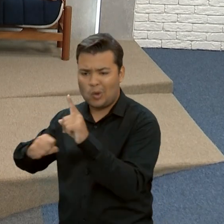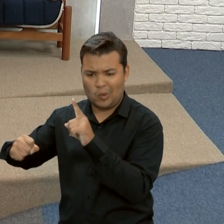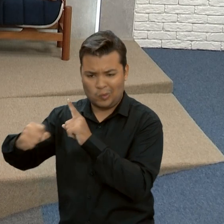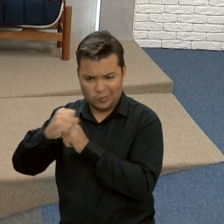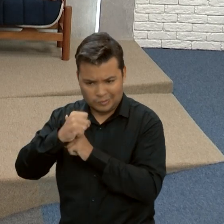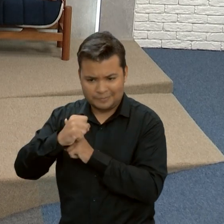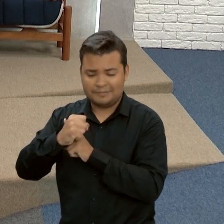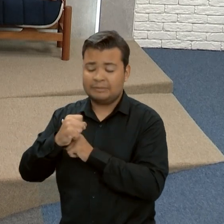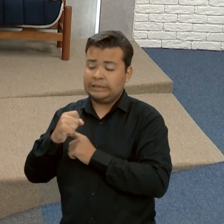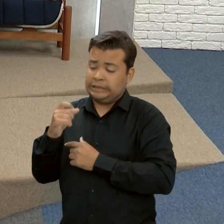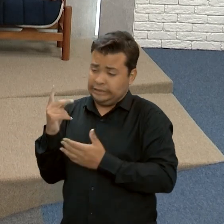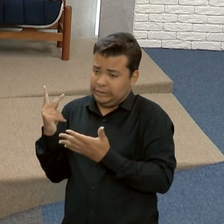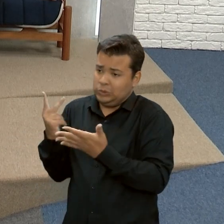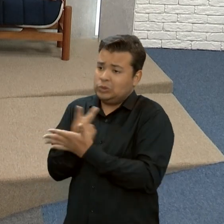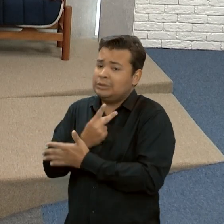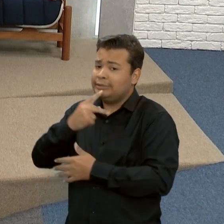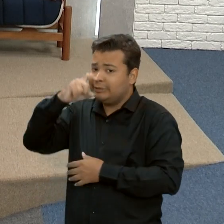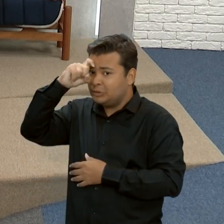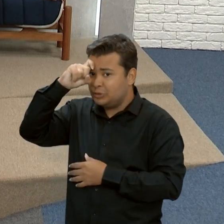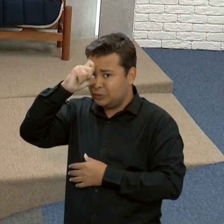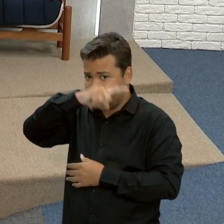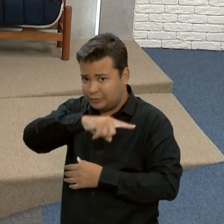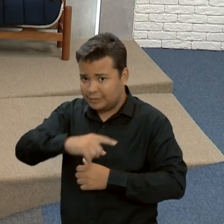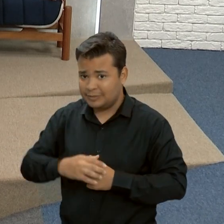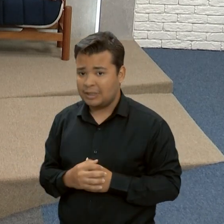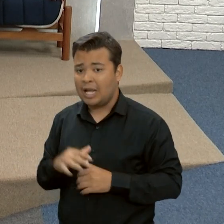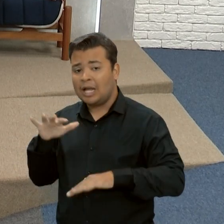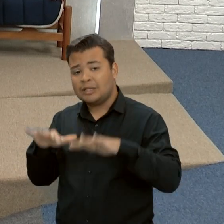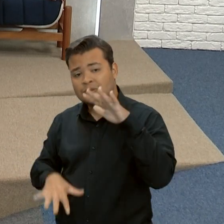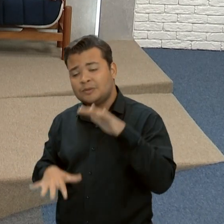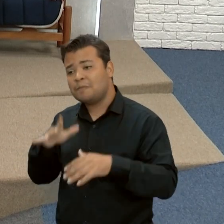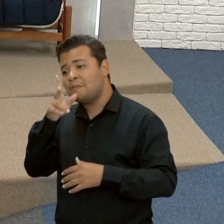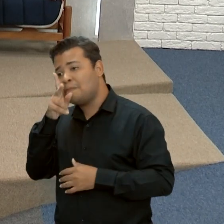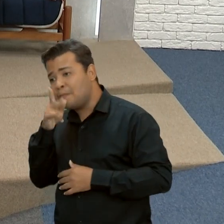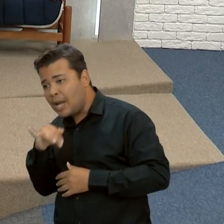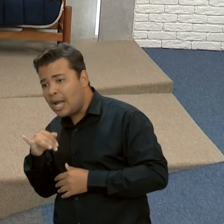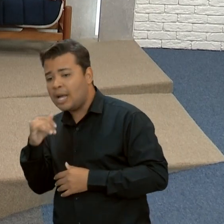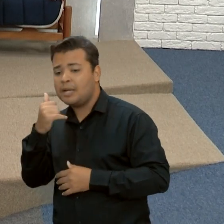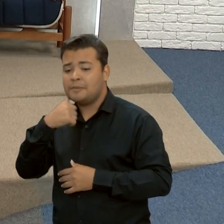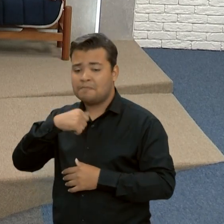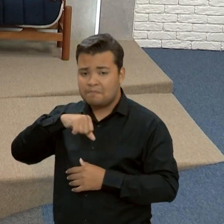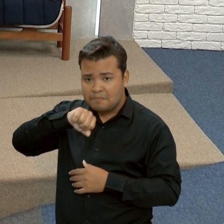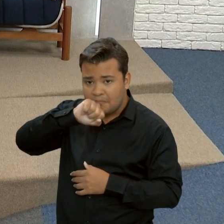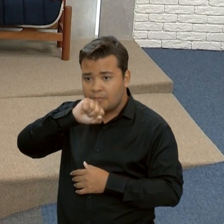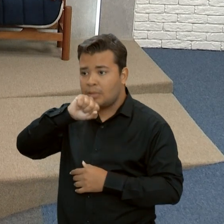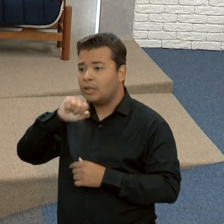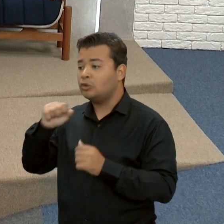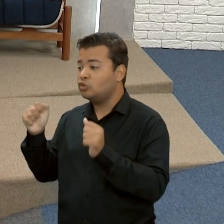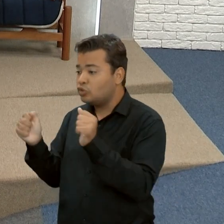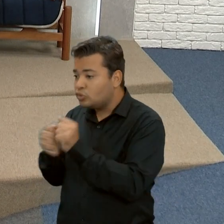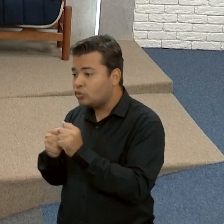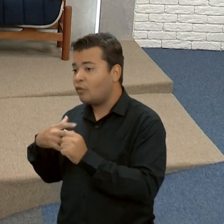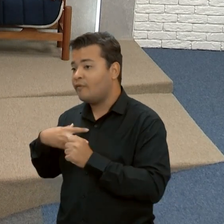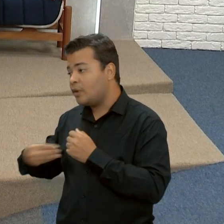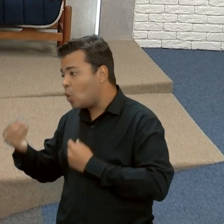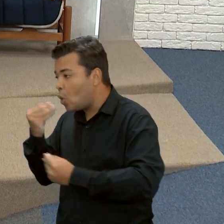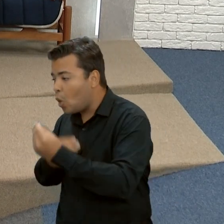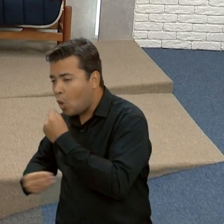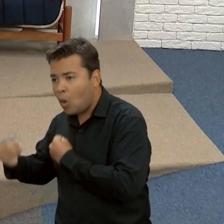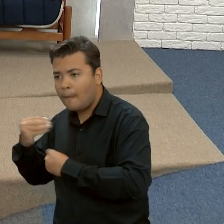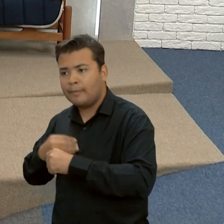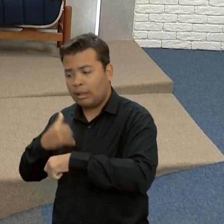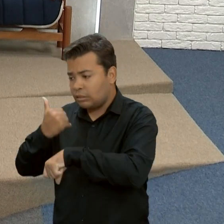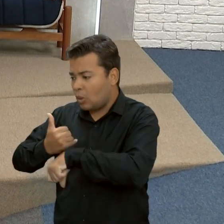essa dificuldade. Não é possível o pai e a mãe estar ali em todos os horários com os filhos, né? Sentado na hora do almoço, na hora